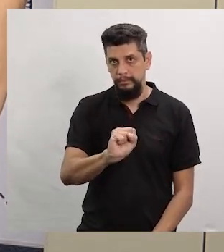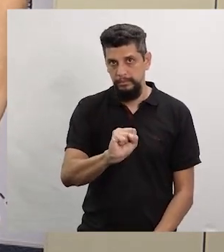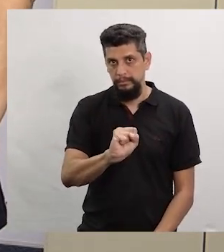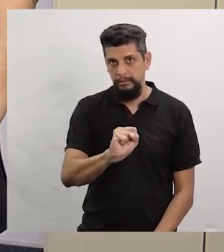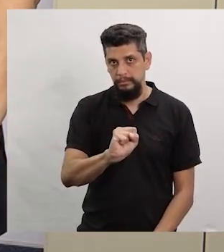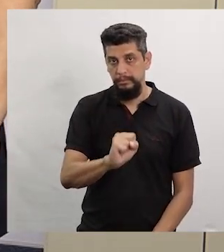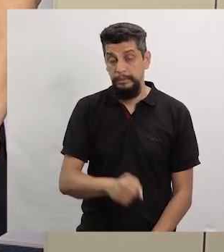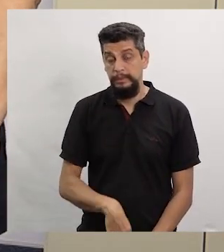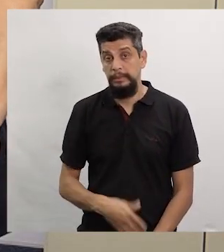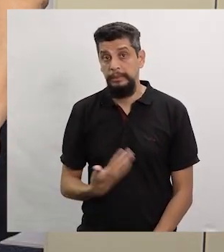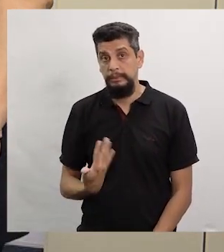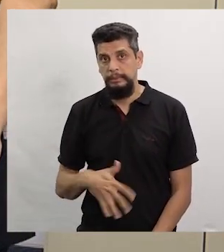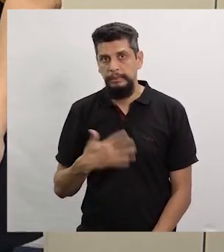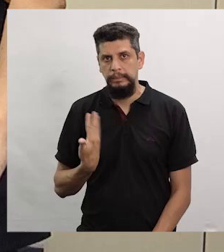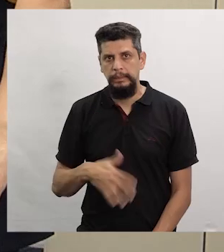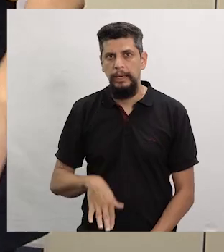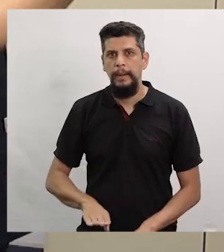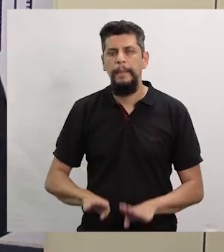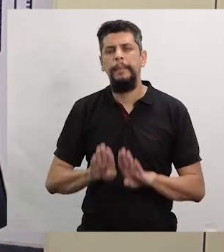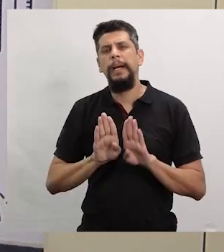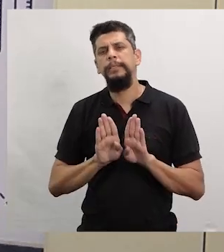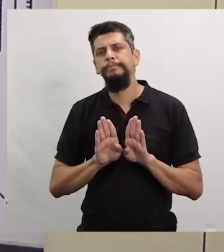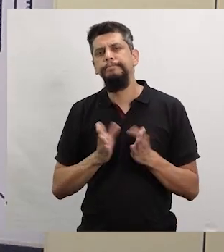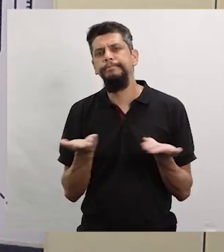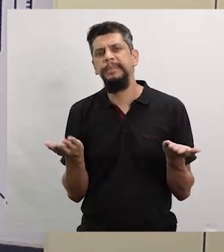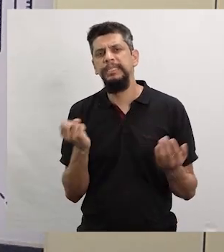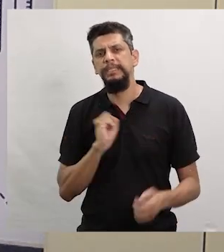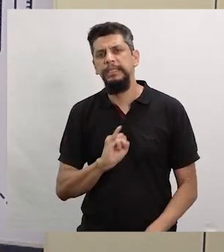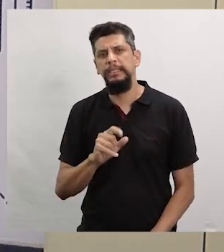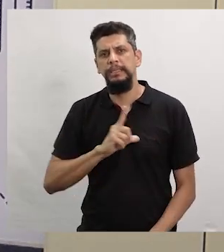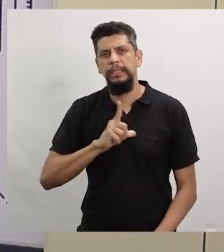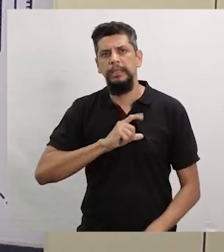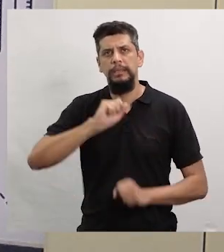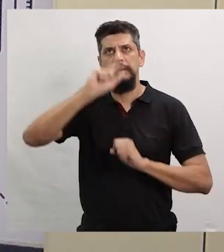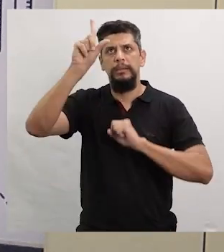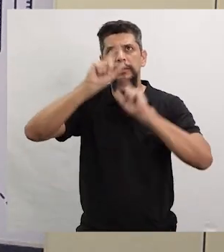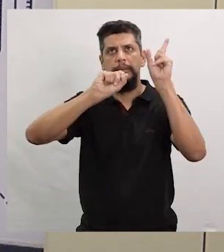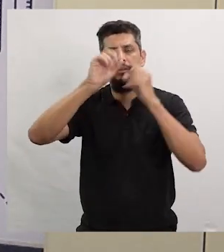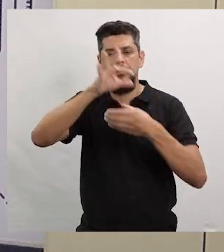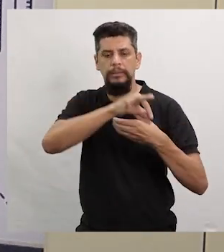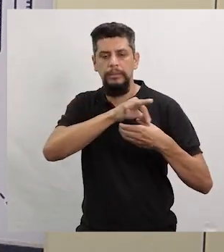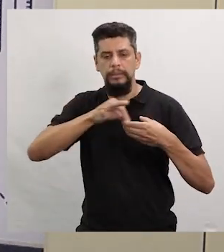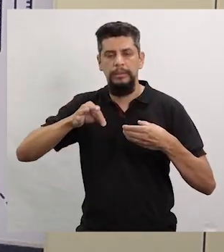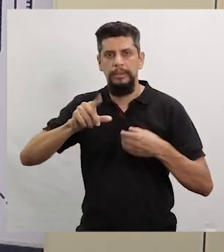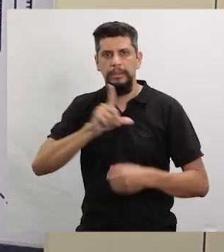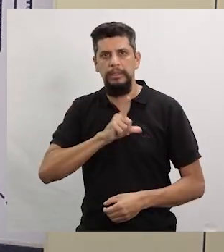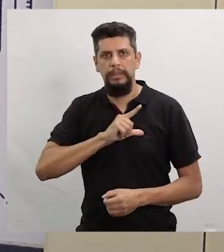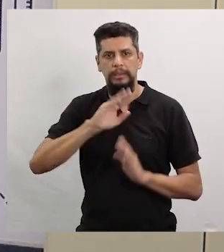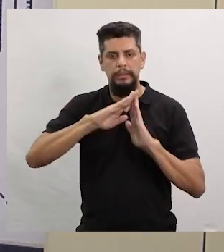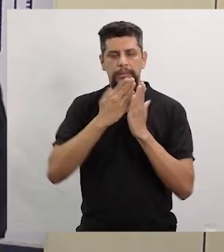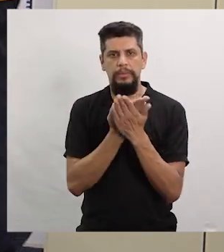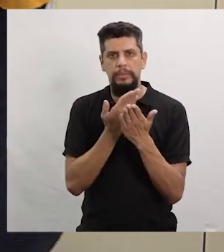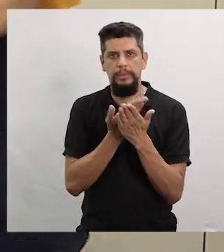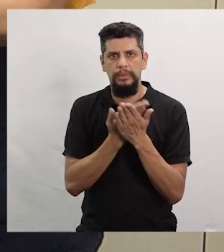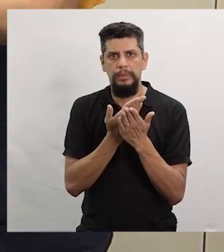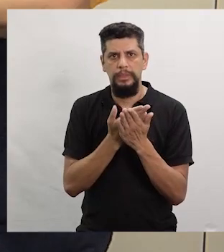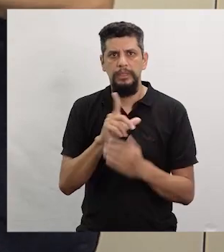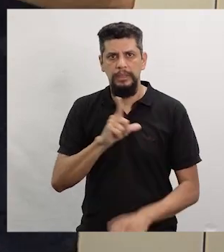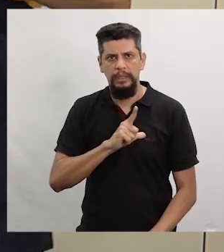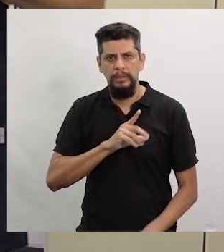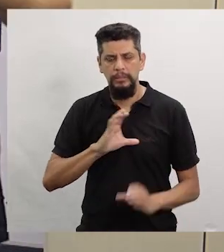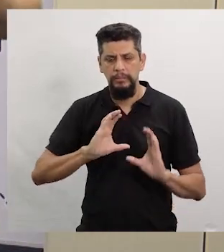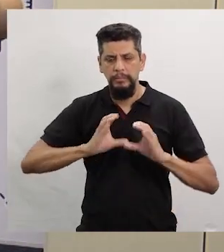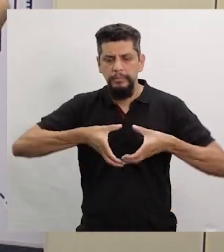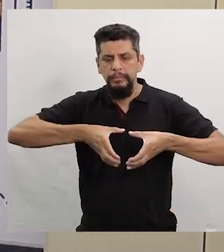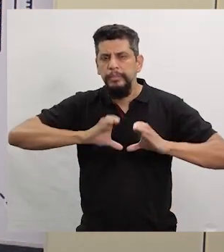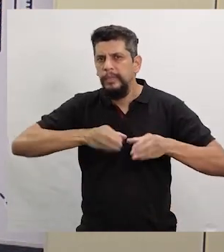S ai ai ai mas então se tem estrela tem estojo tem escola